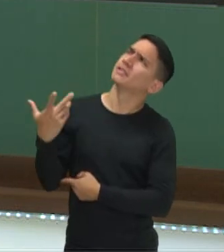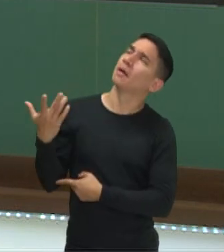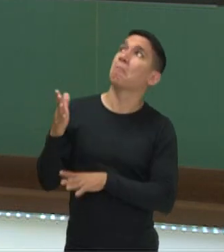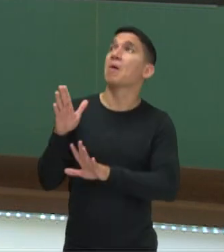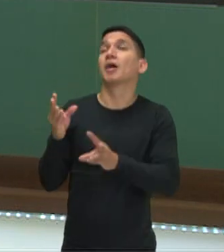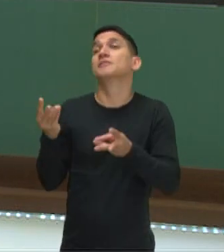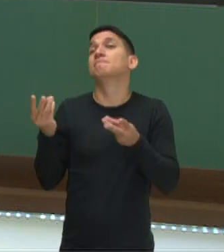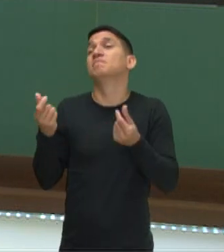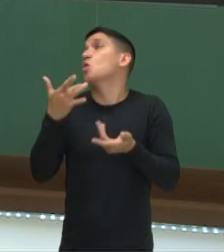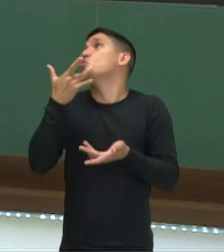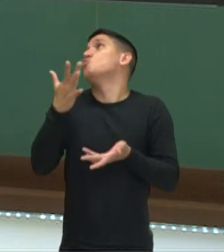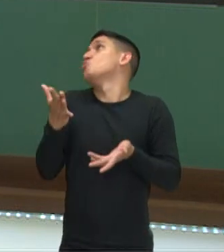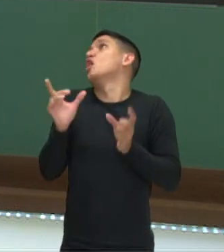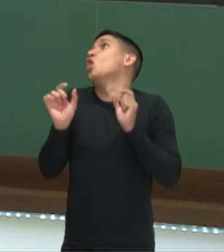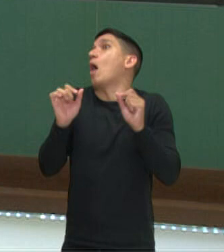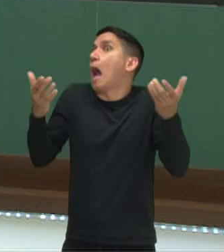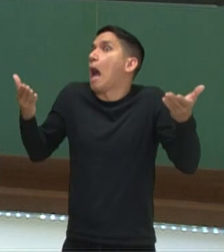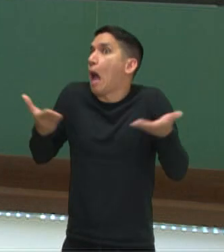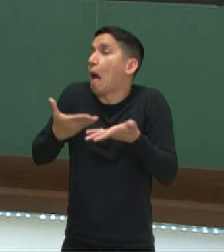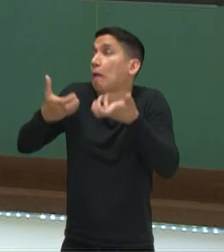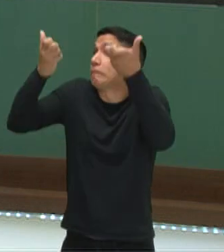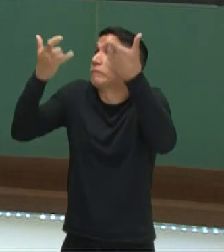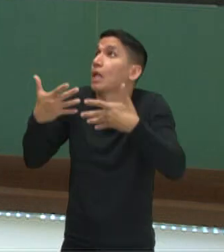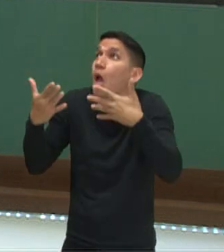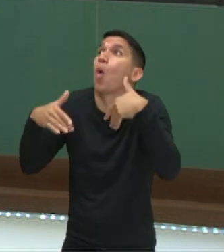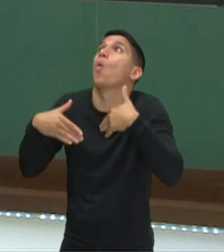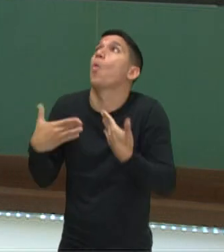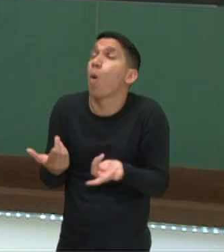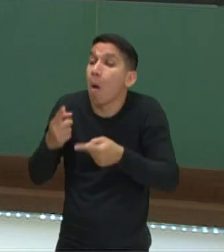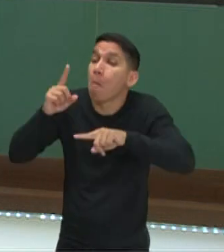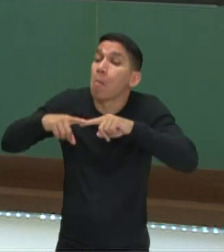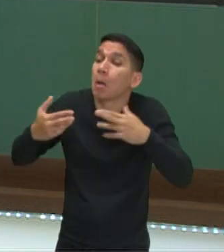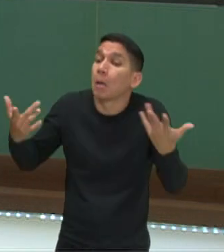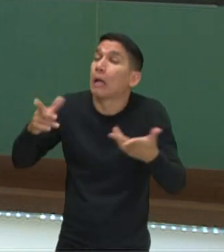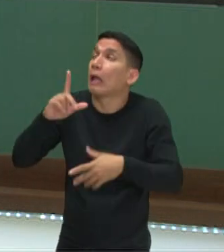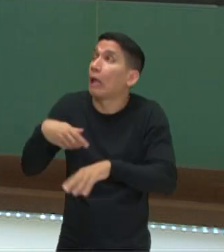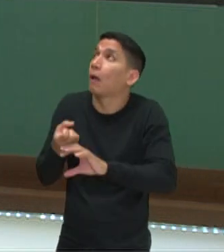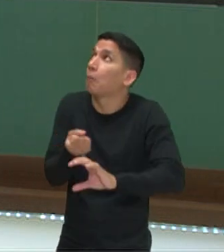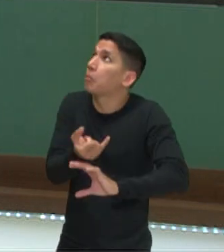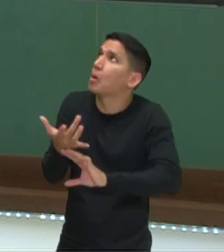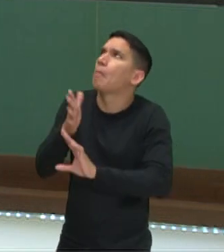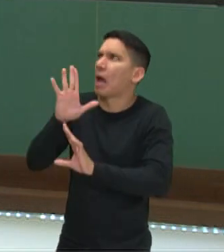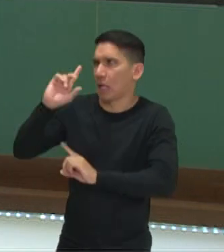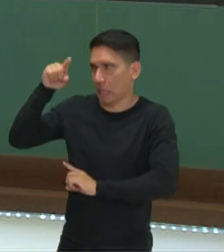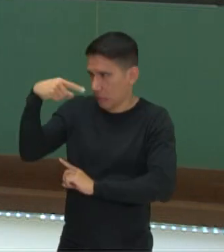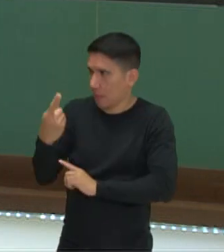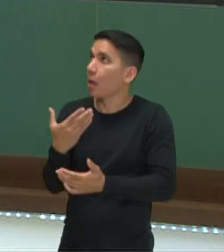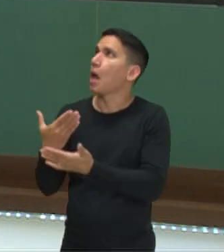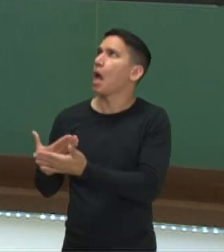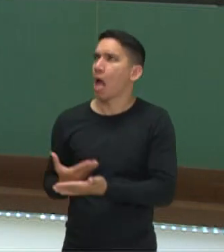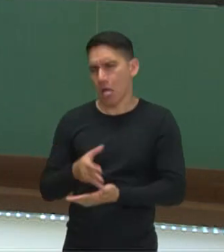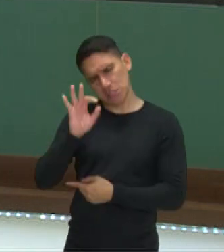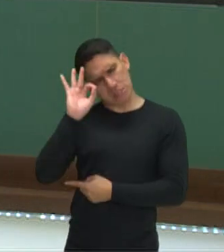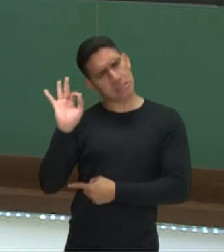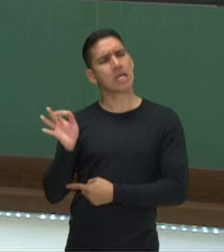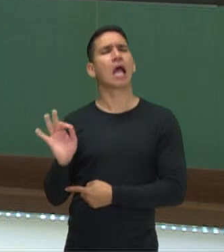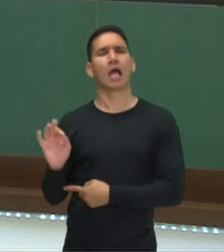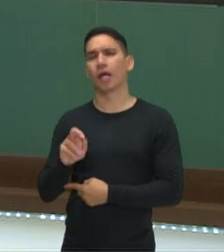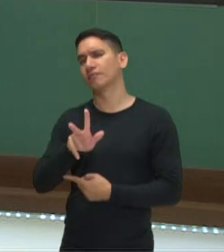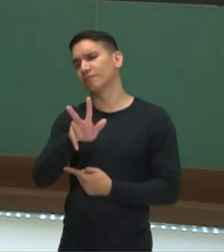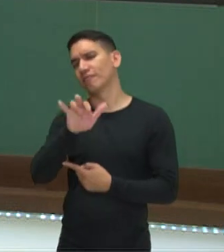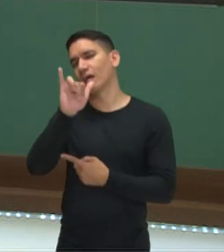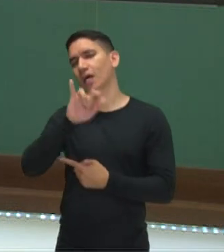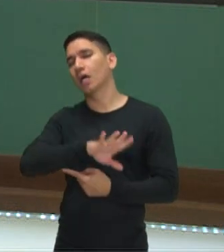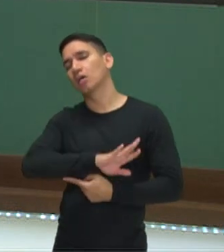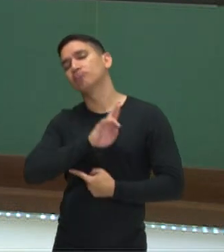Só não vou saber dizer agora qual é o produto que é um polímero, mas depois da aula, com certeza